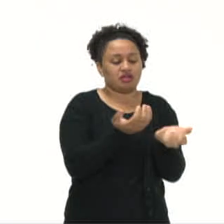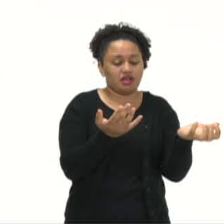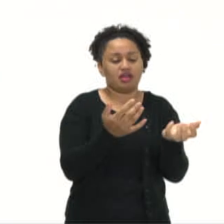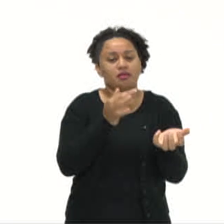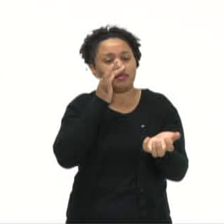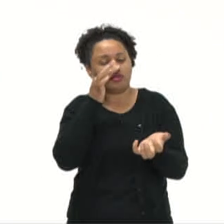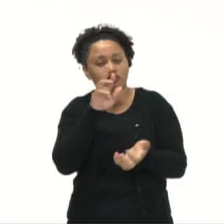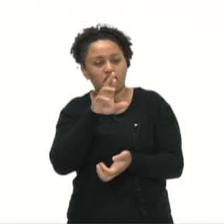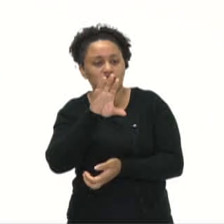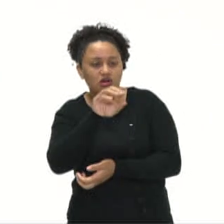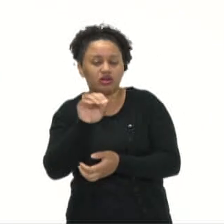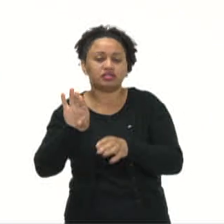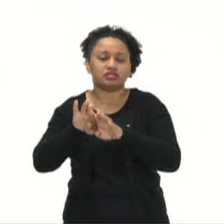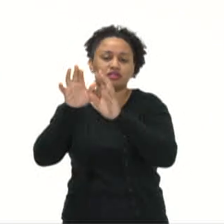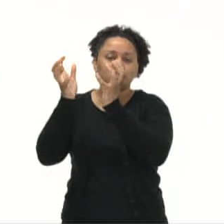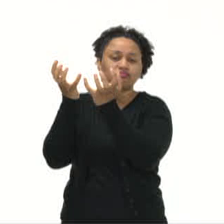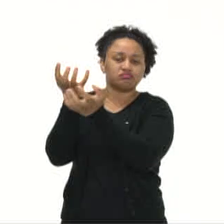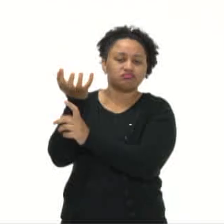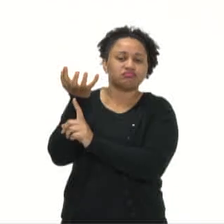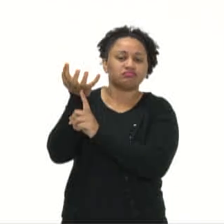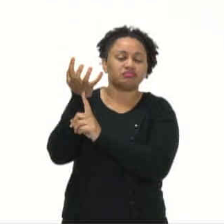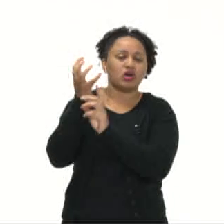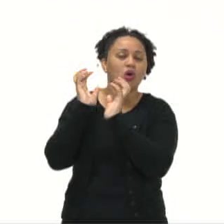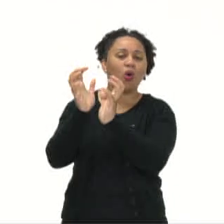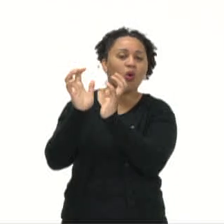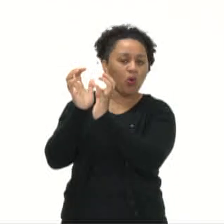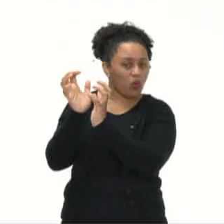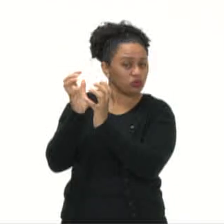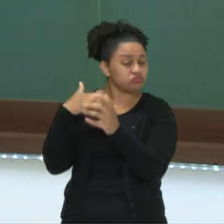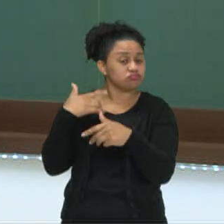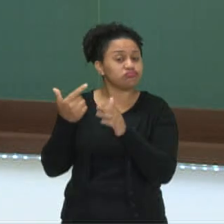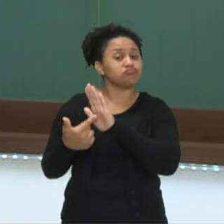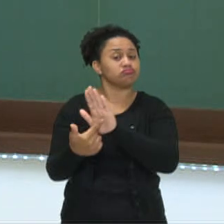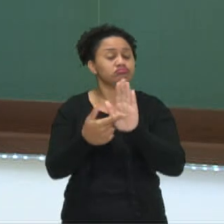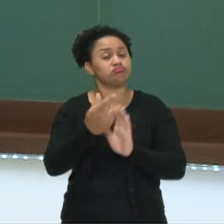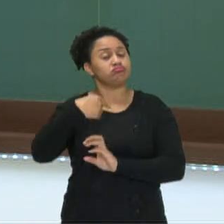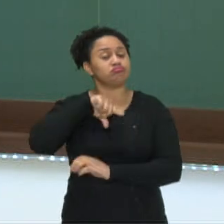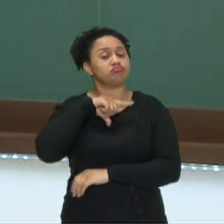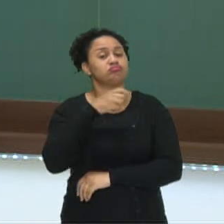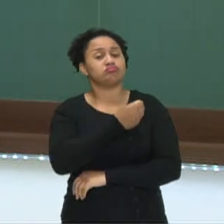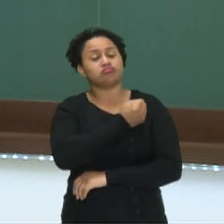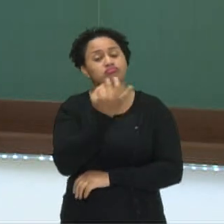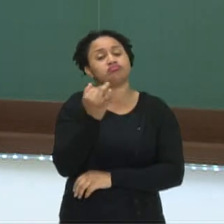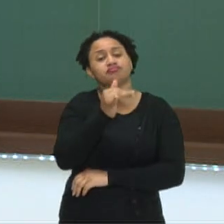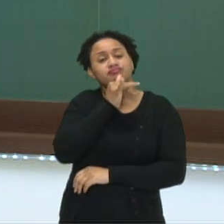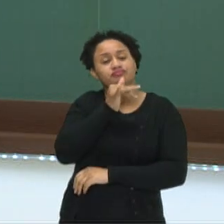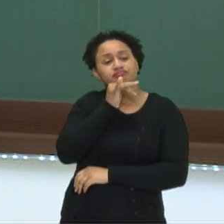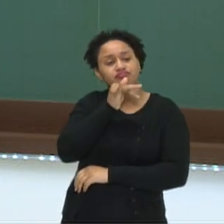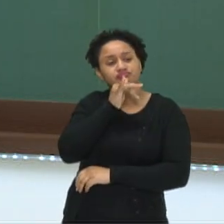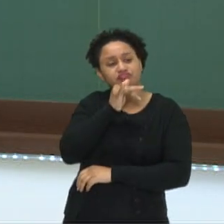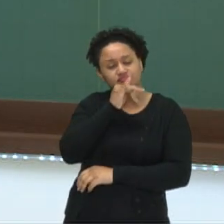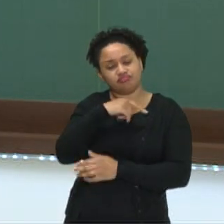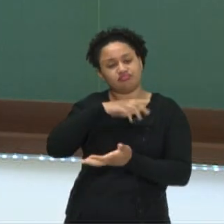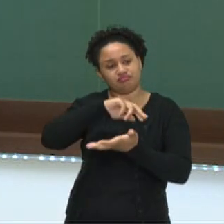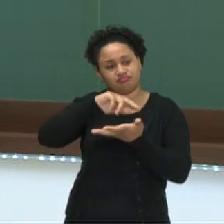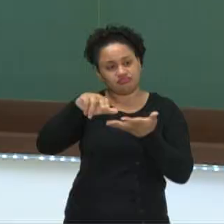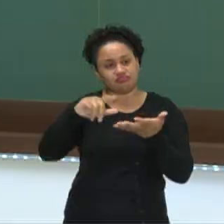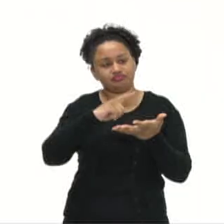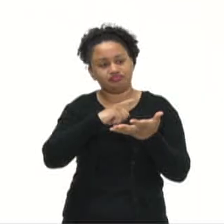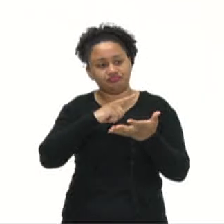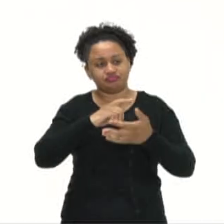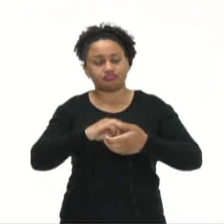roseira e o coqueiro, mostrando para nós aqui alguns exemplos dessas plantas de grande variedade, que são as